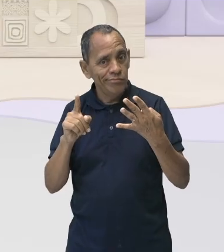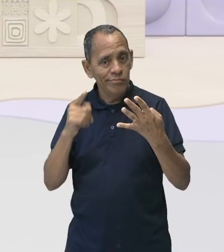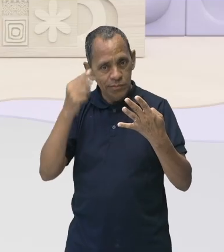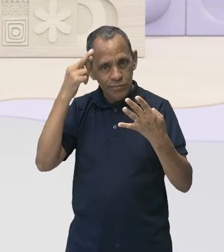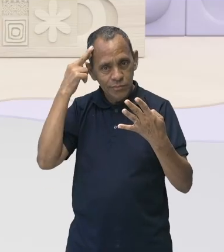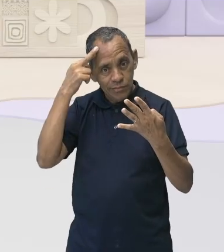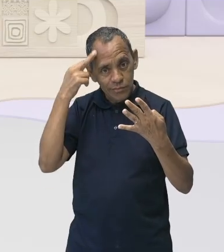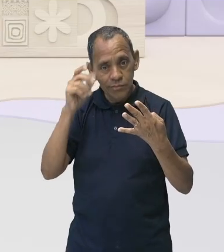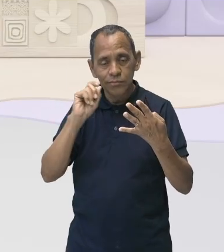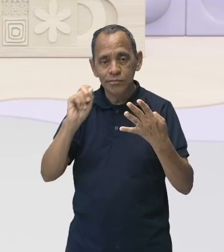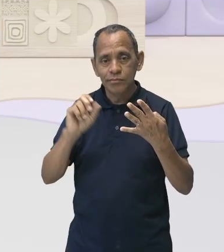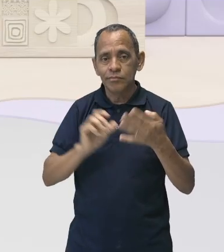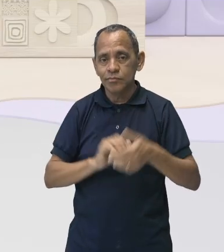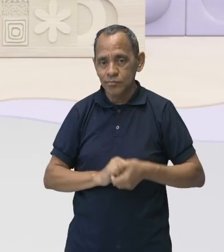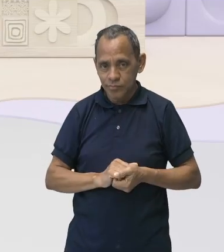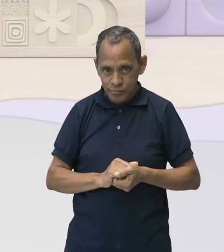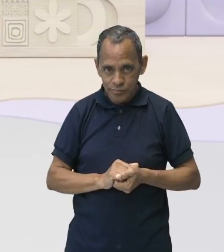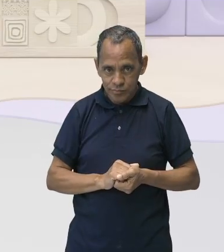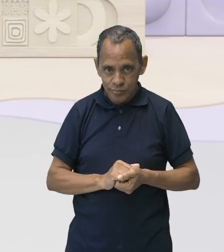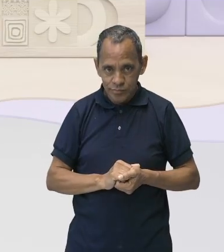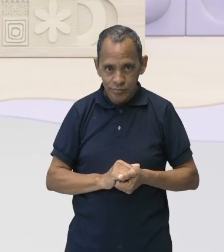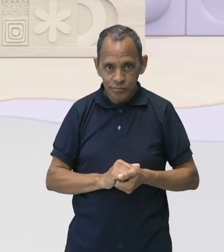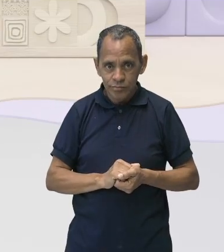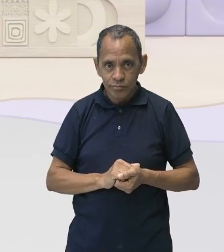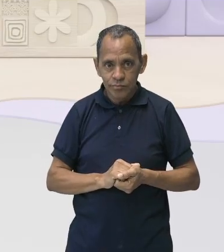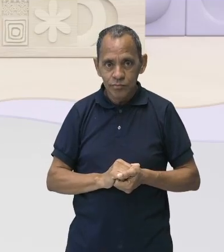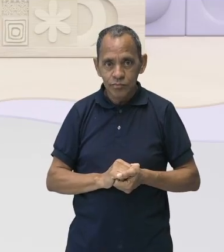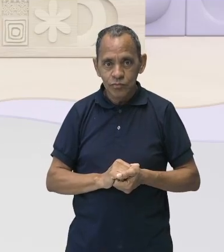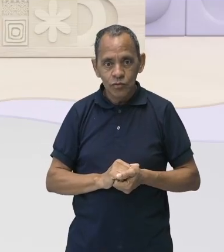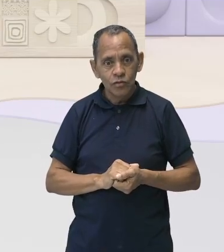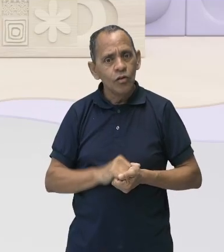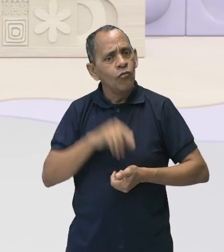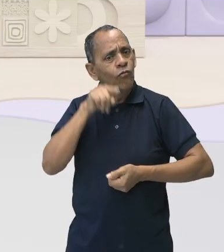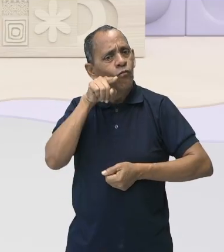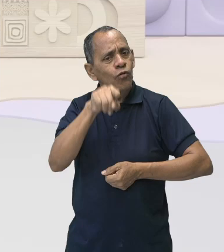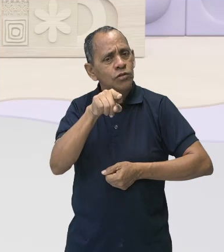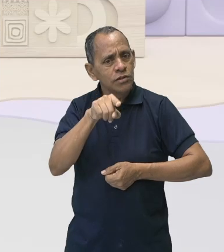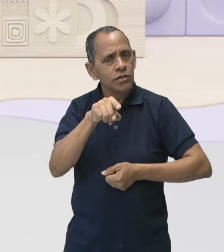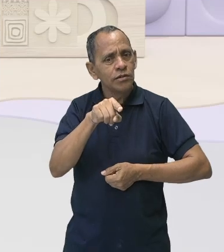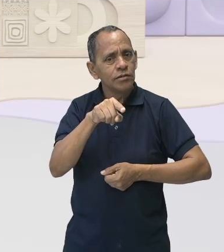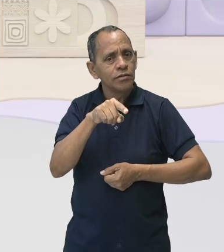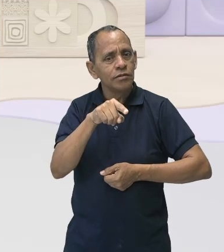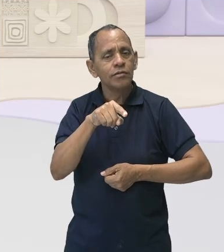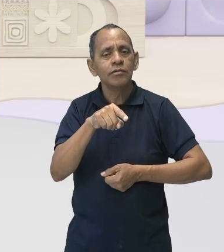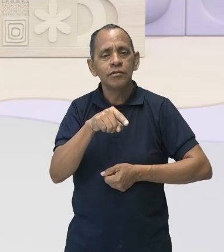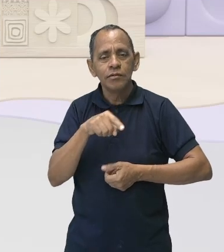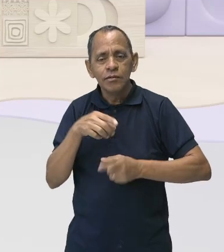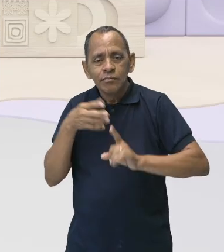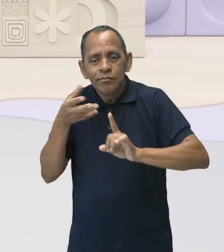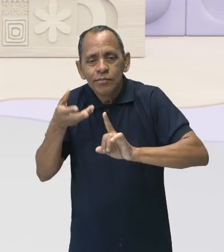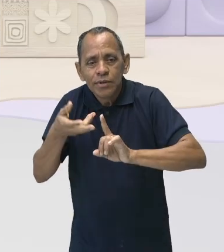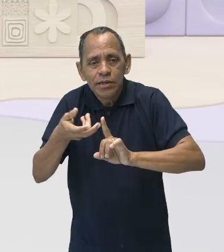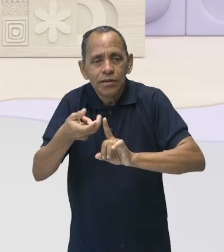refletir, que é com você, meu caro aluno.